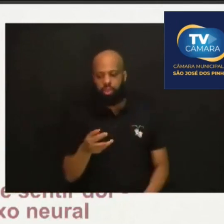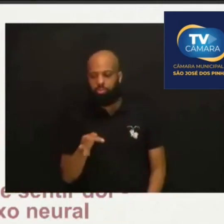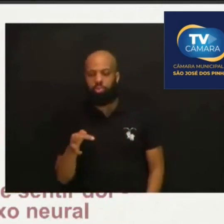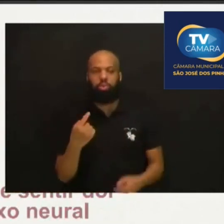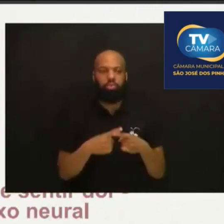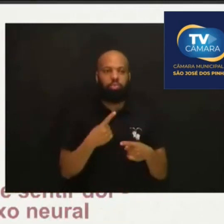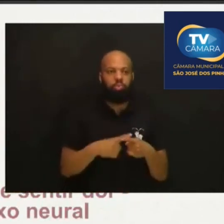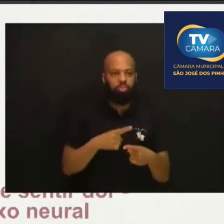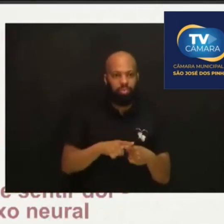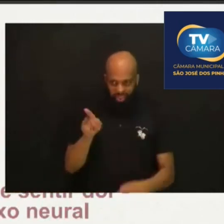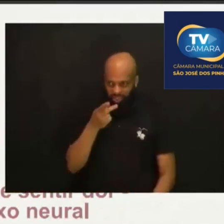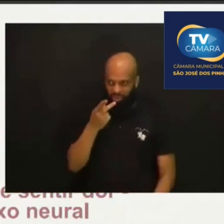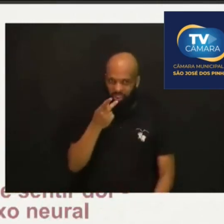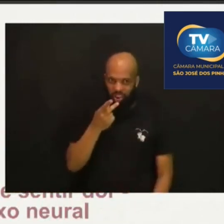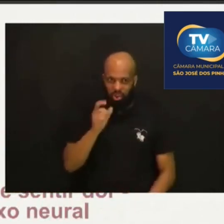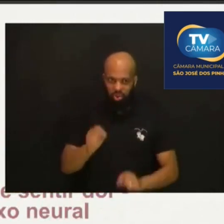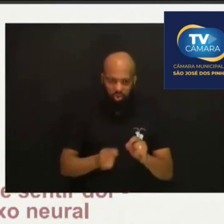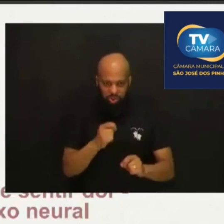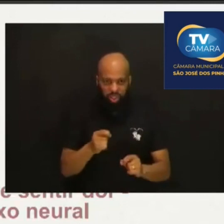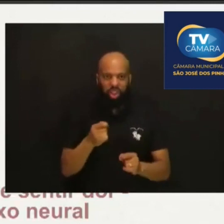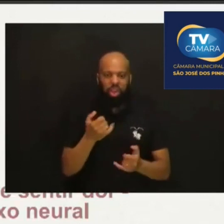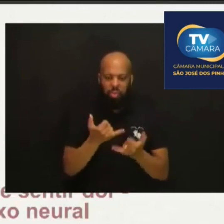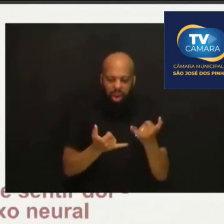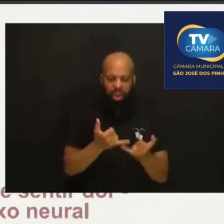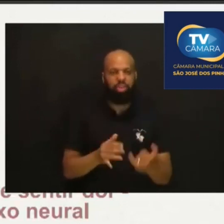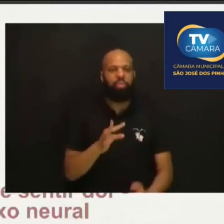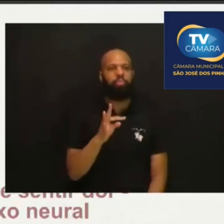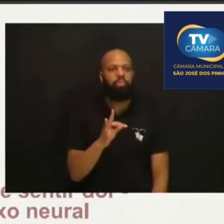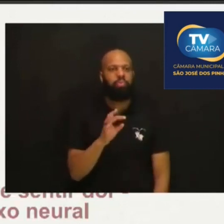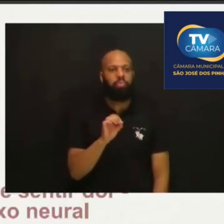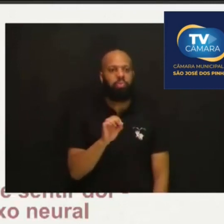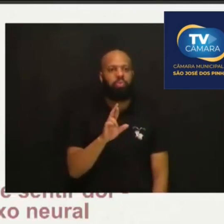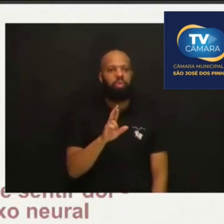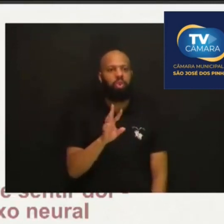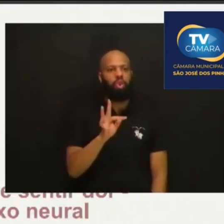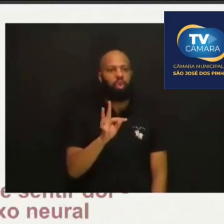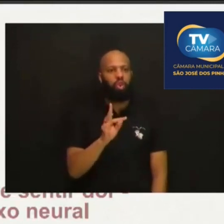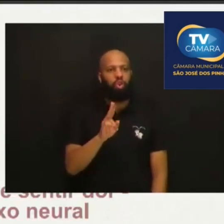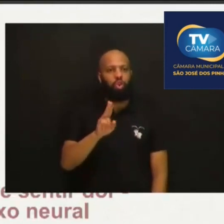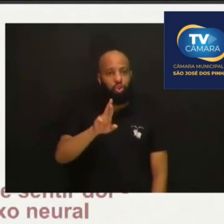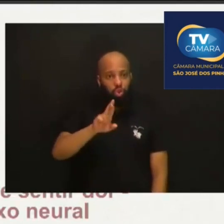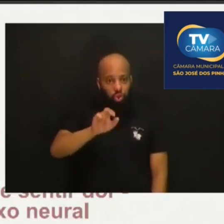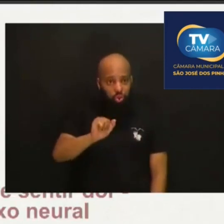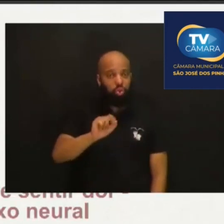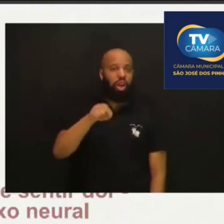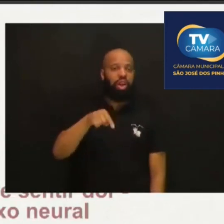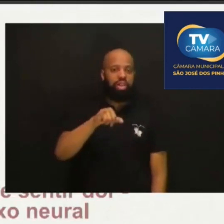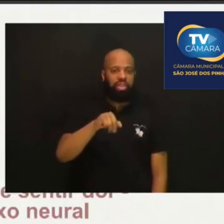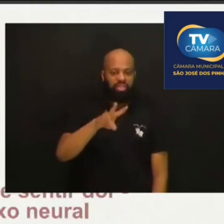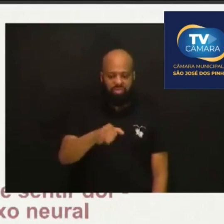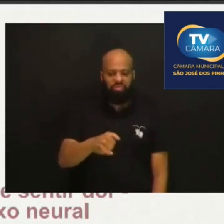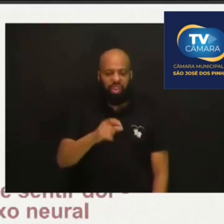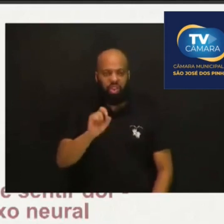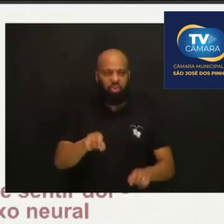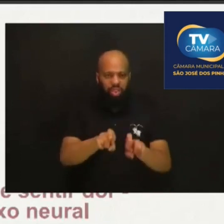grande tortura, e ele é uma grande tortura, nós não temos dúvida disso, essa dor vai começar a ser percebida aqui,